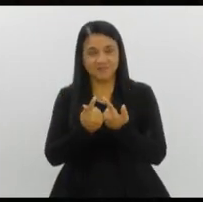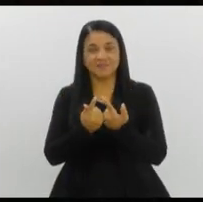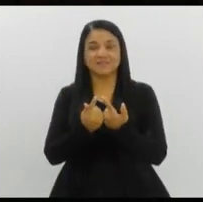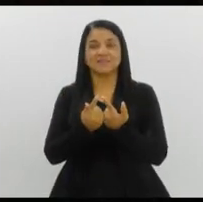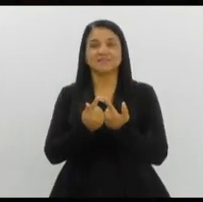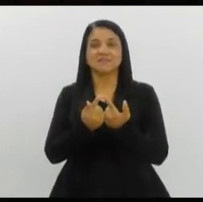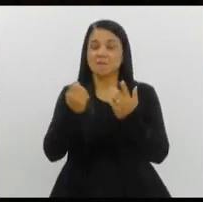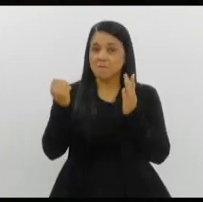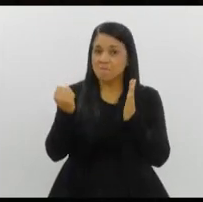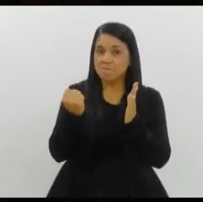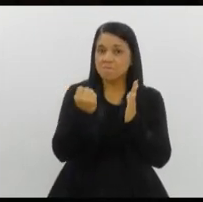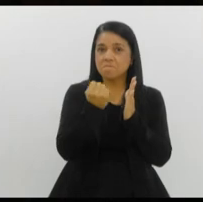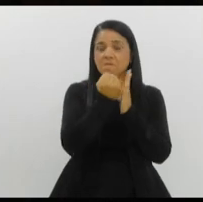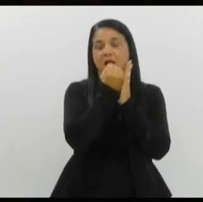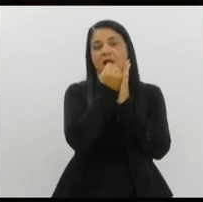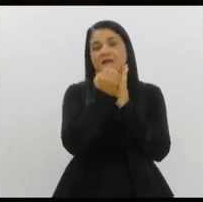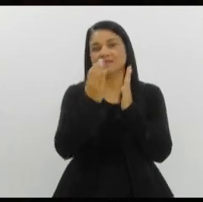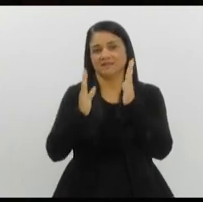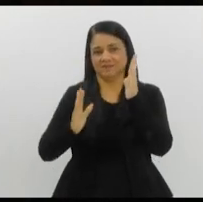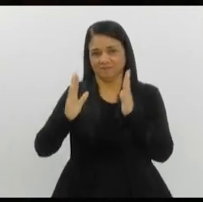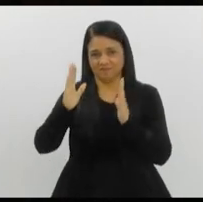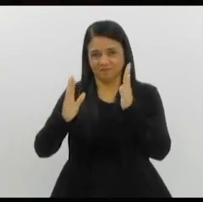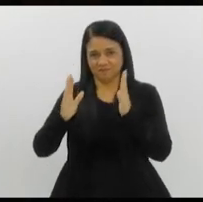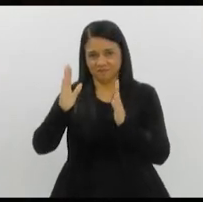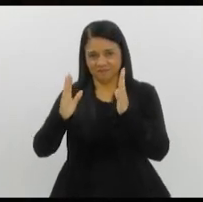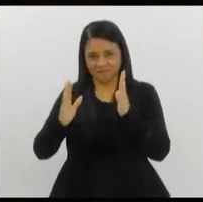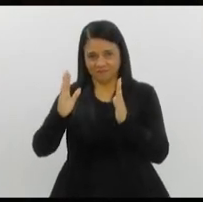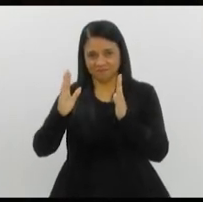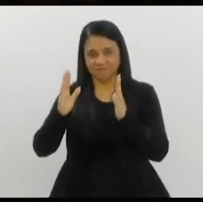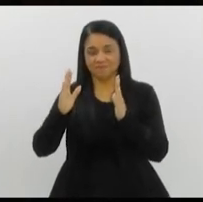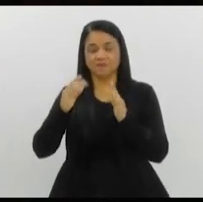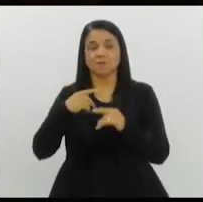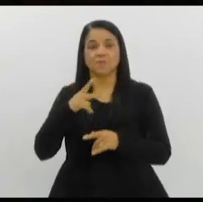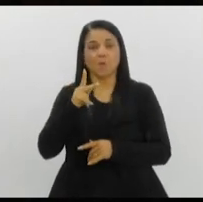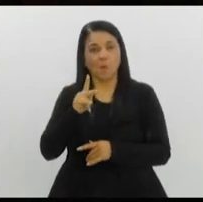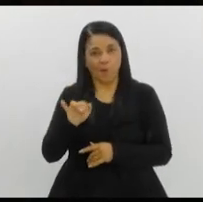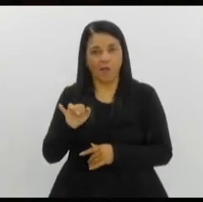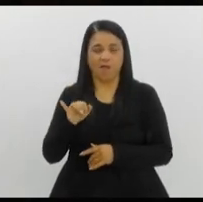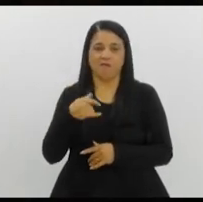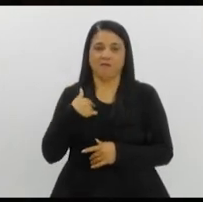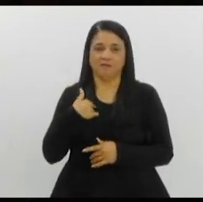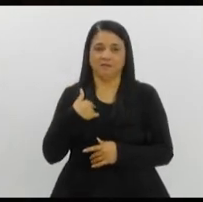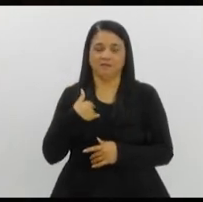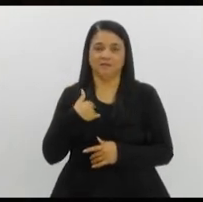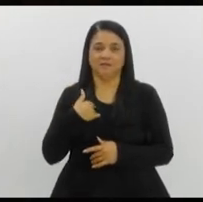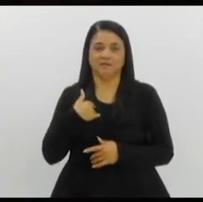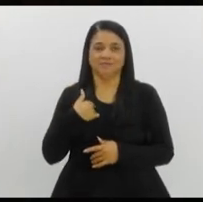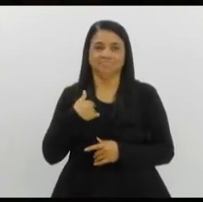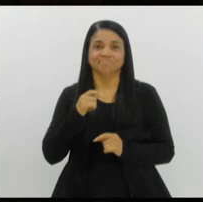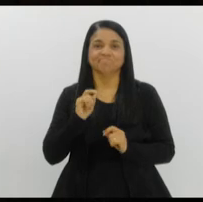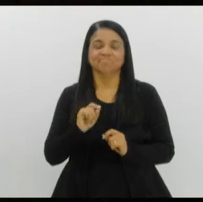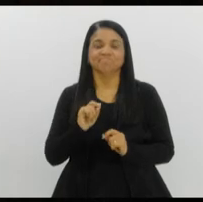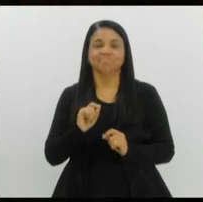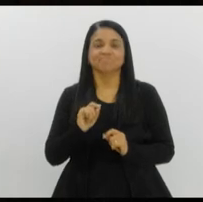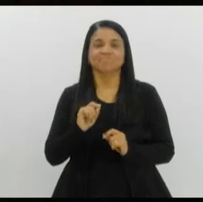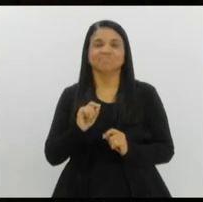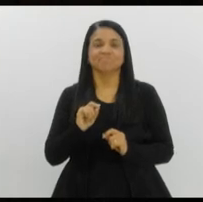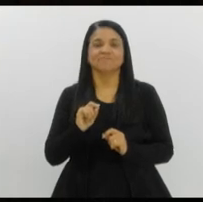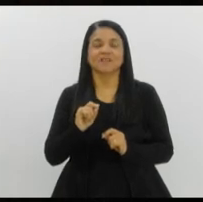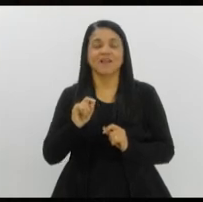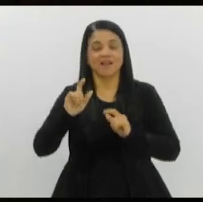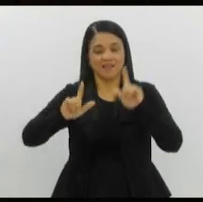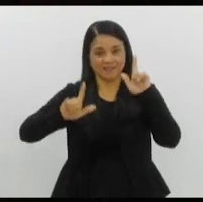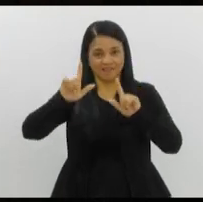grande marca desse período conduzido pelo meu pai na casa, foi exatamente o advento da